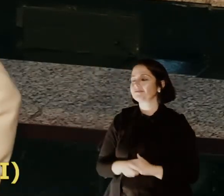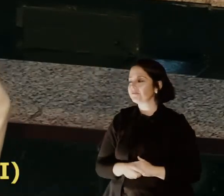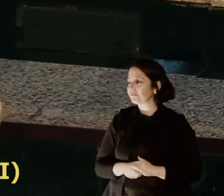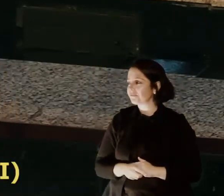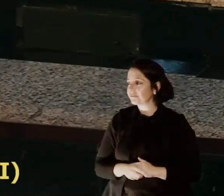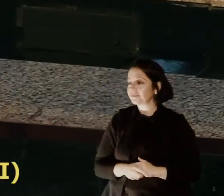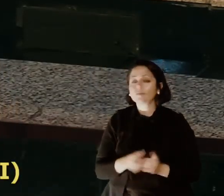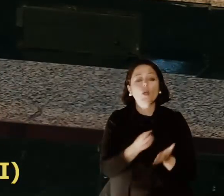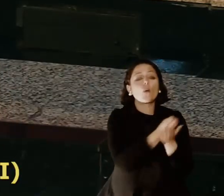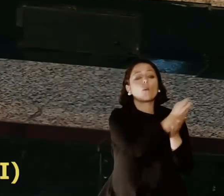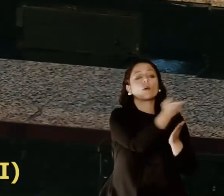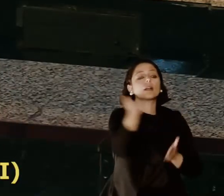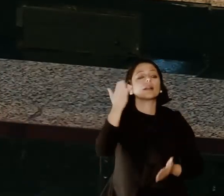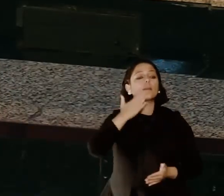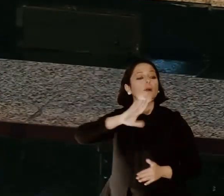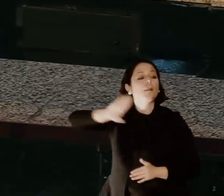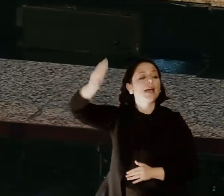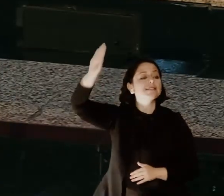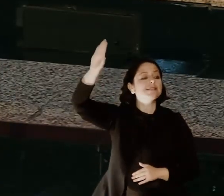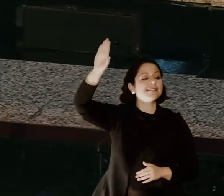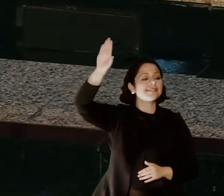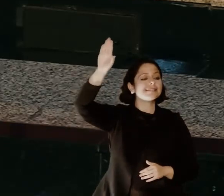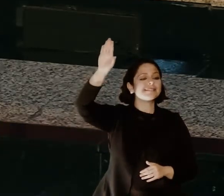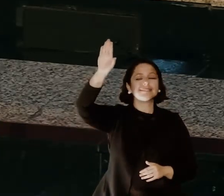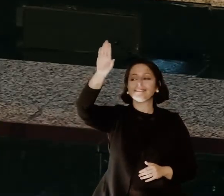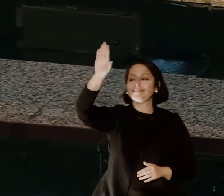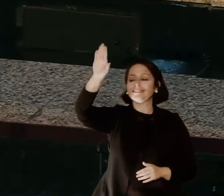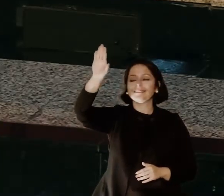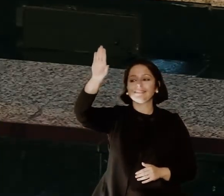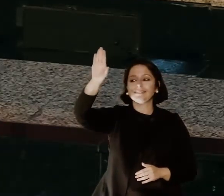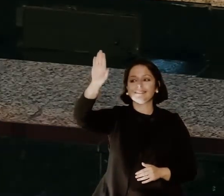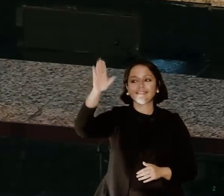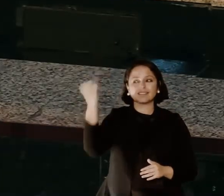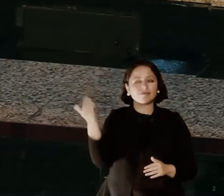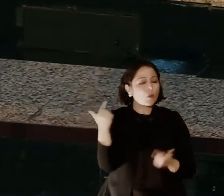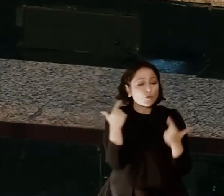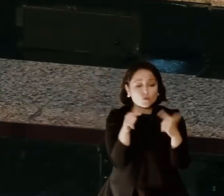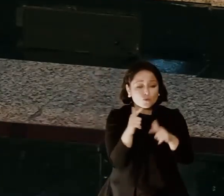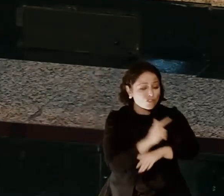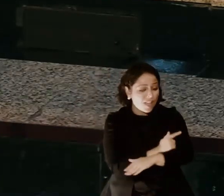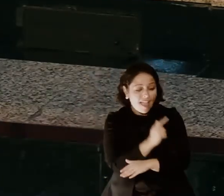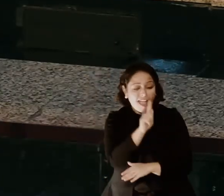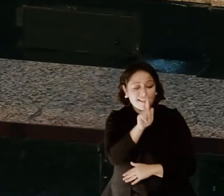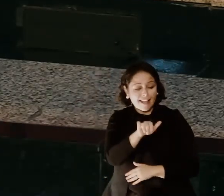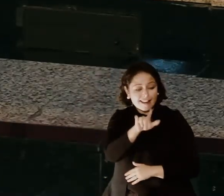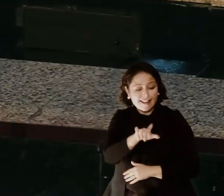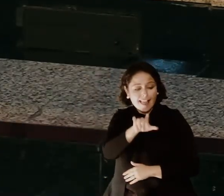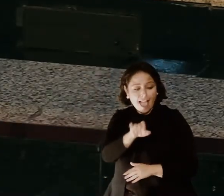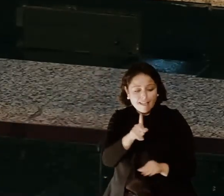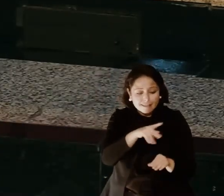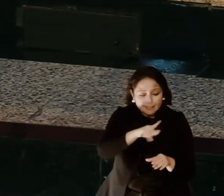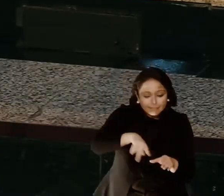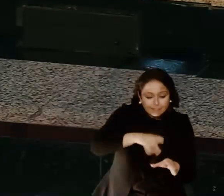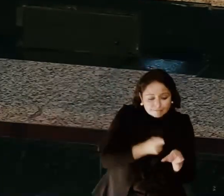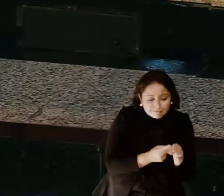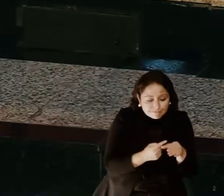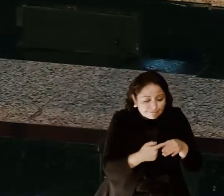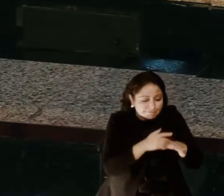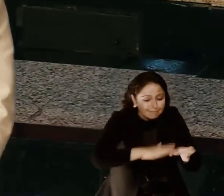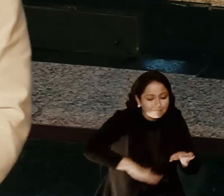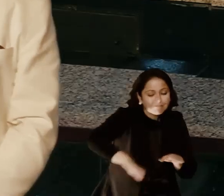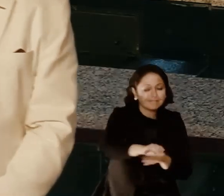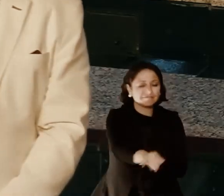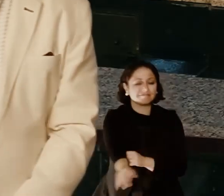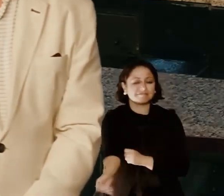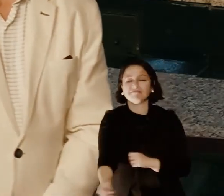Quantos creem nessa promessa? E nós nem éramos da Galiléia dos gentios, mas ela nos